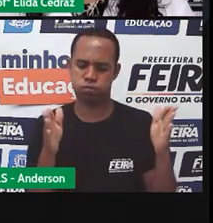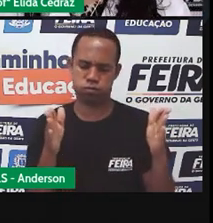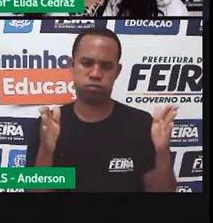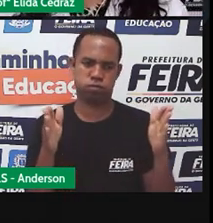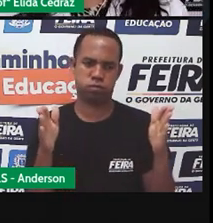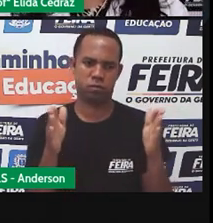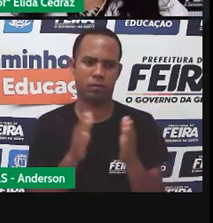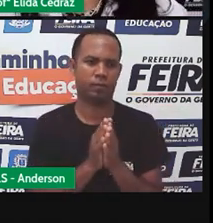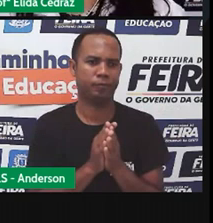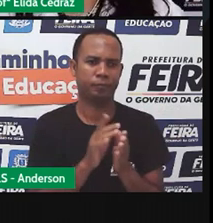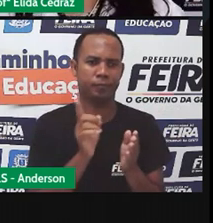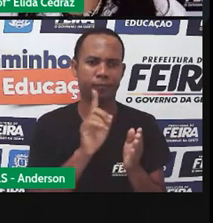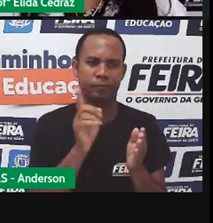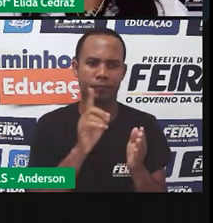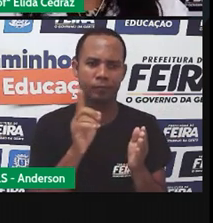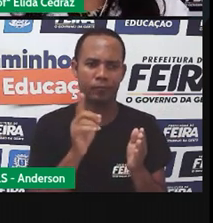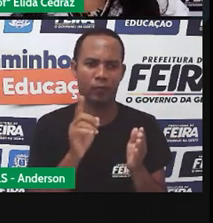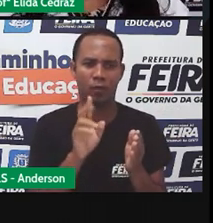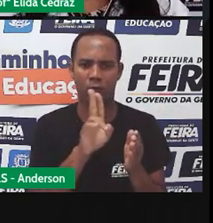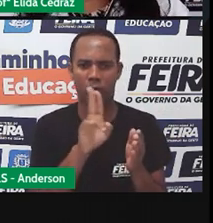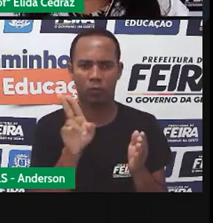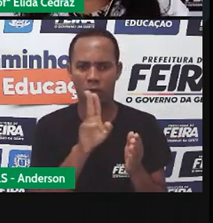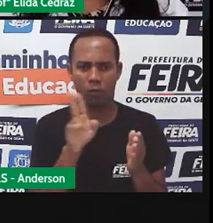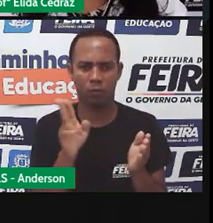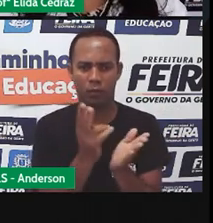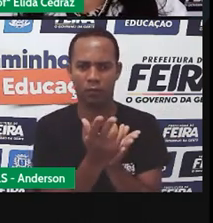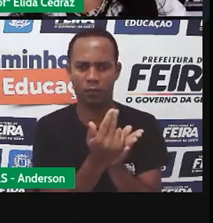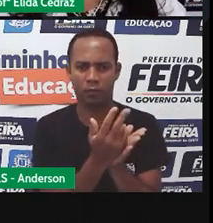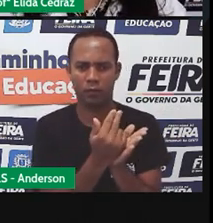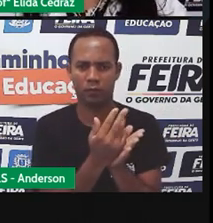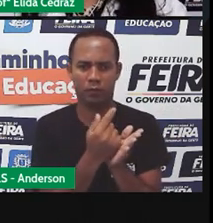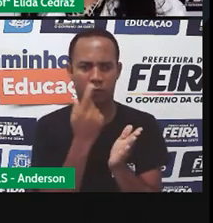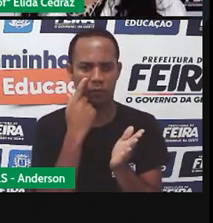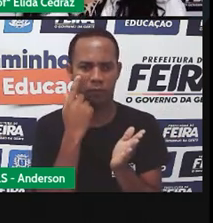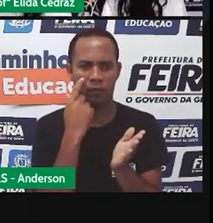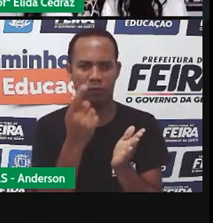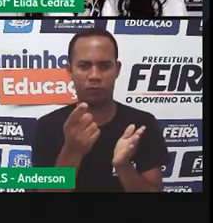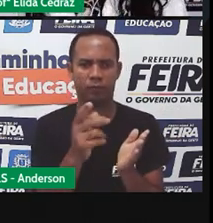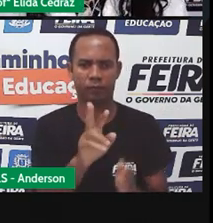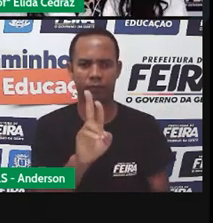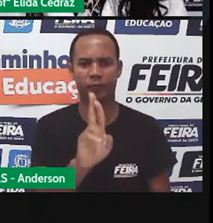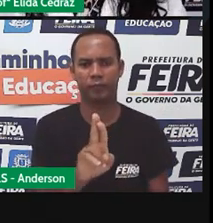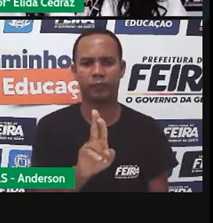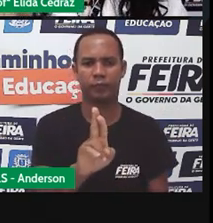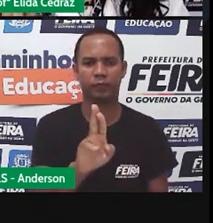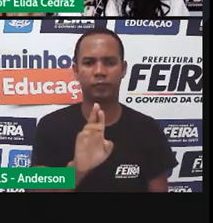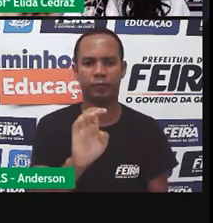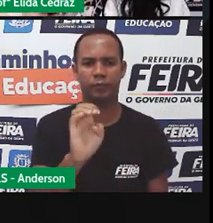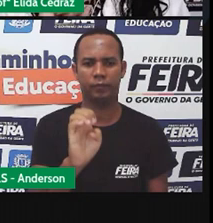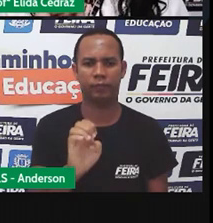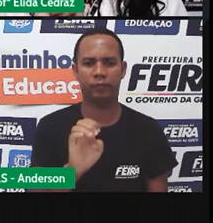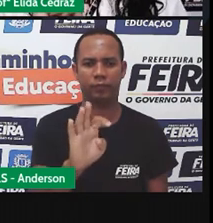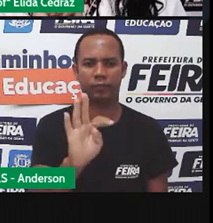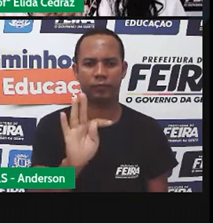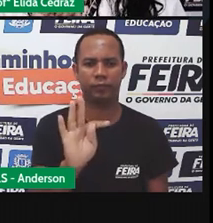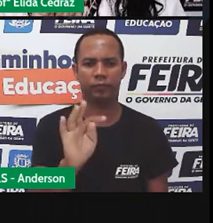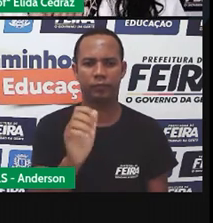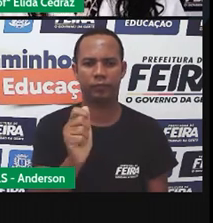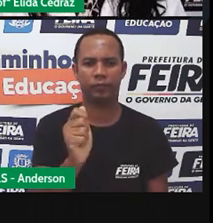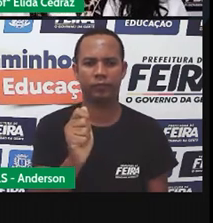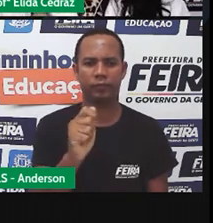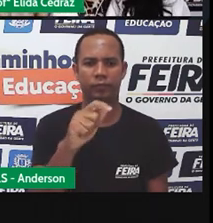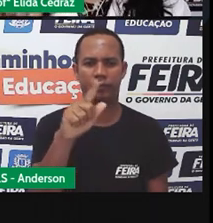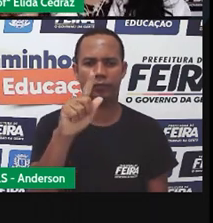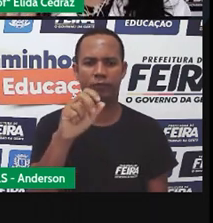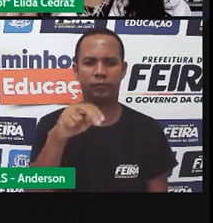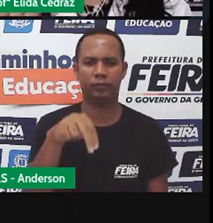esticado. Mas não é. O nome dessa figura geométrica plana é o retângulo. Olha só aqui o que a Pró está